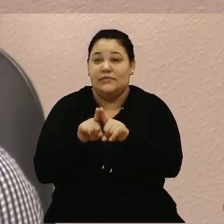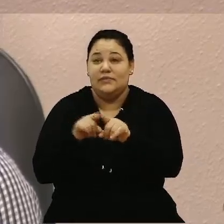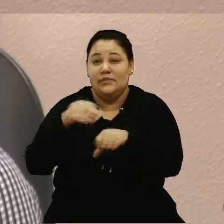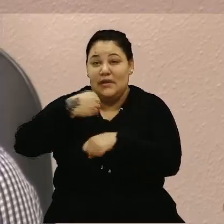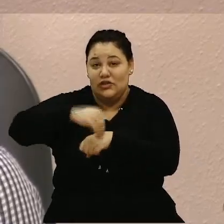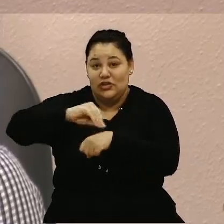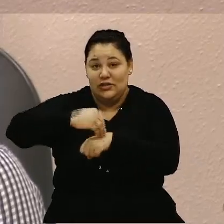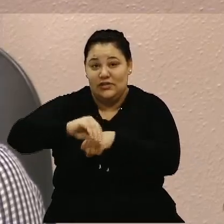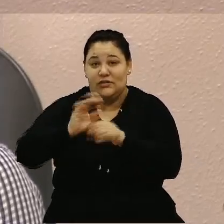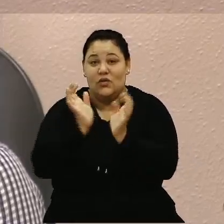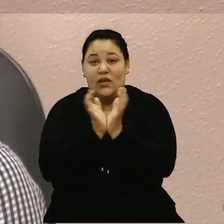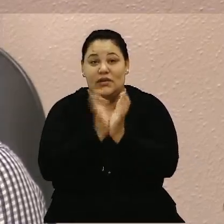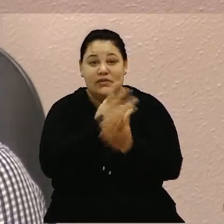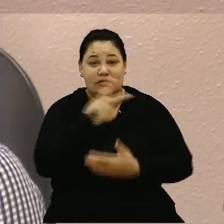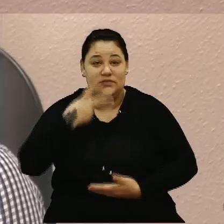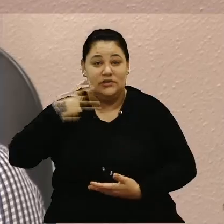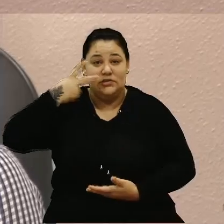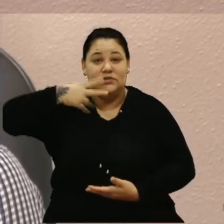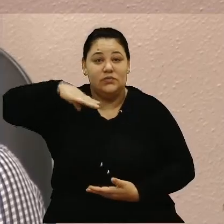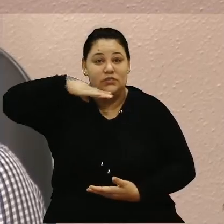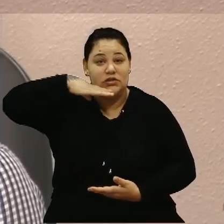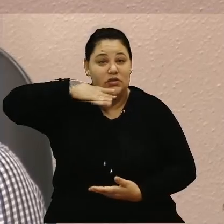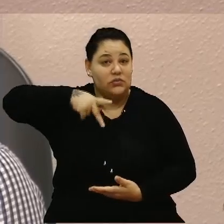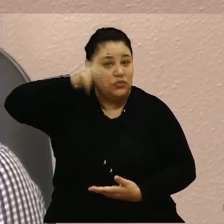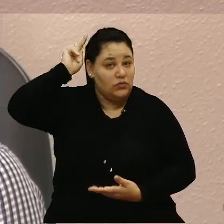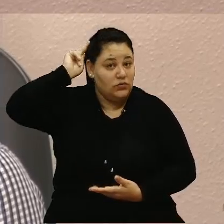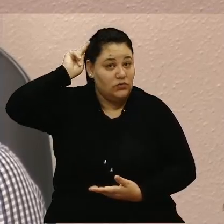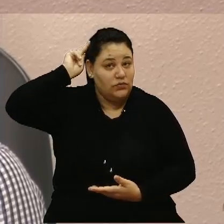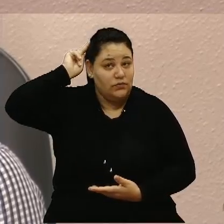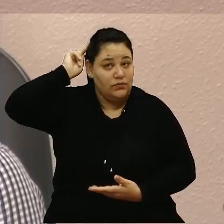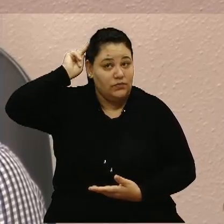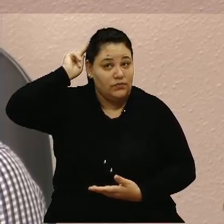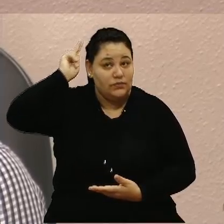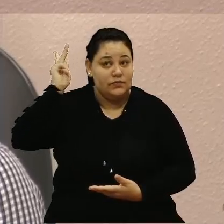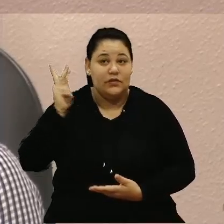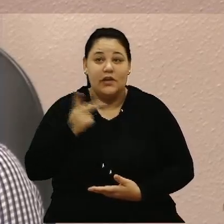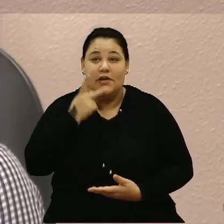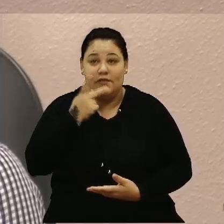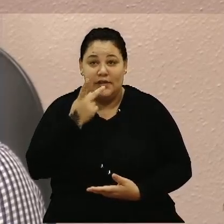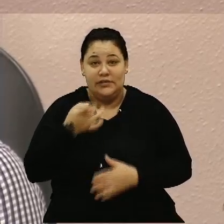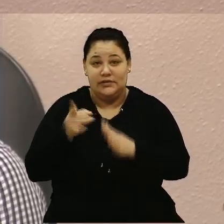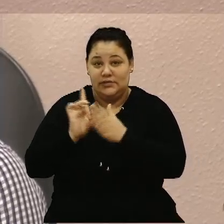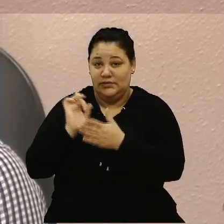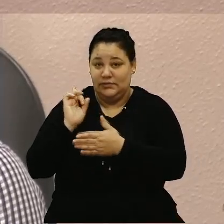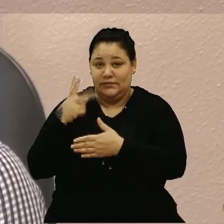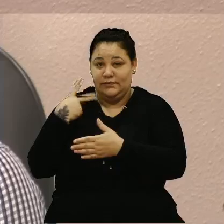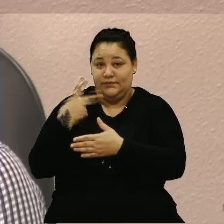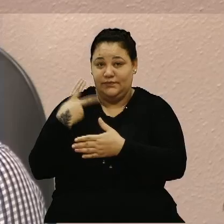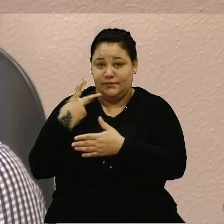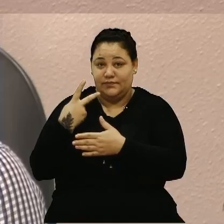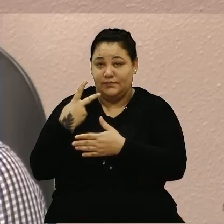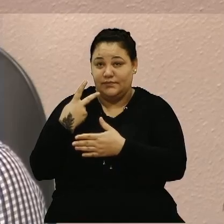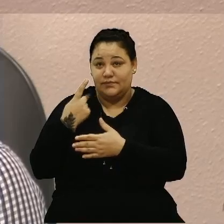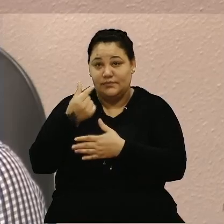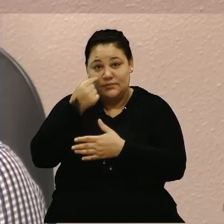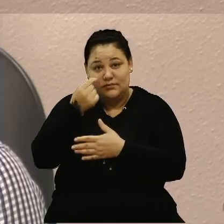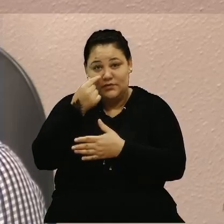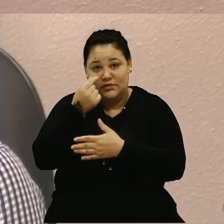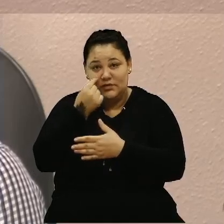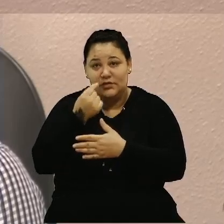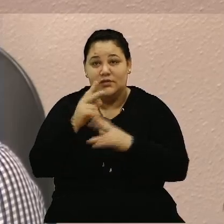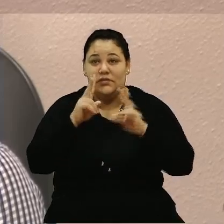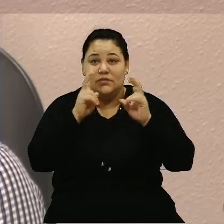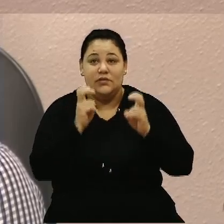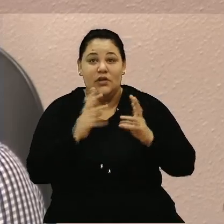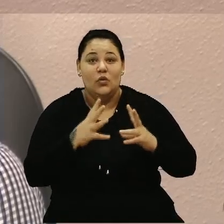o vereador Bortola, o vereador Iago, porque até comentava aqui com o vereador Eloy sobre quantas perdas